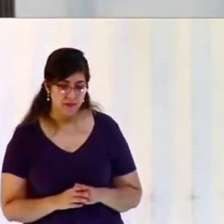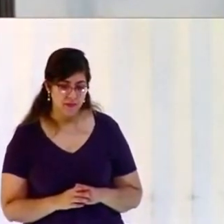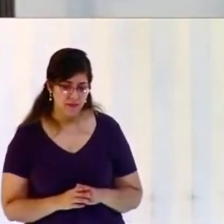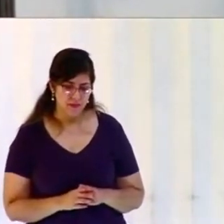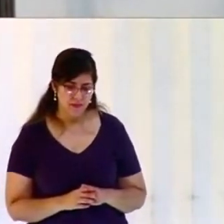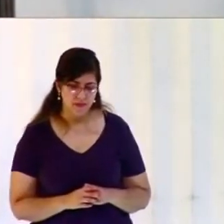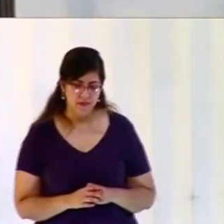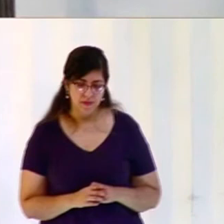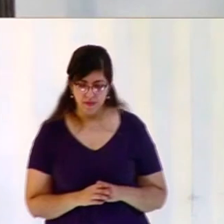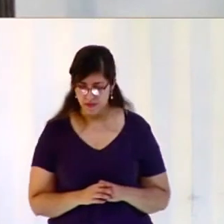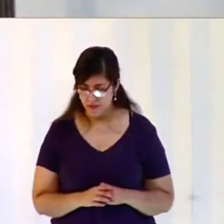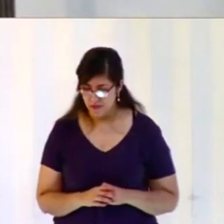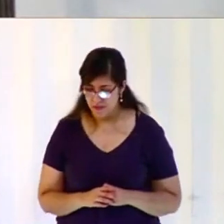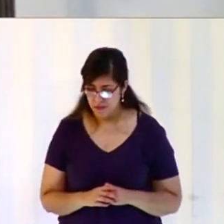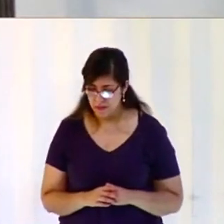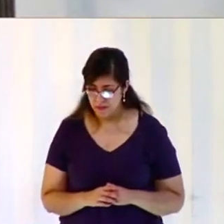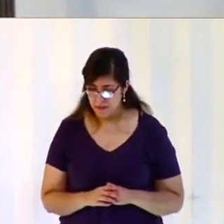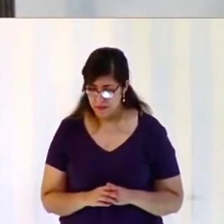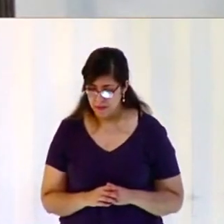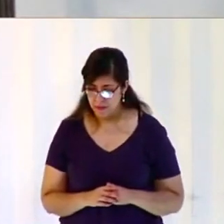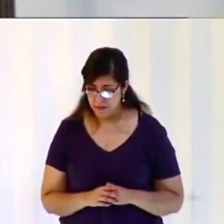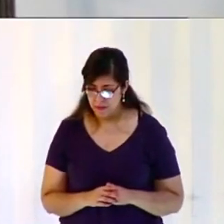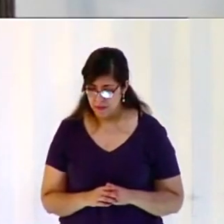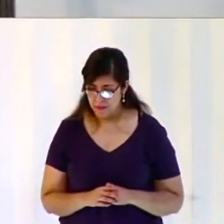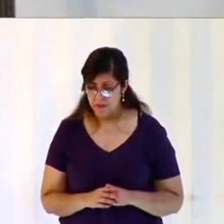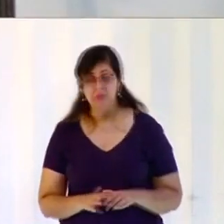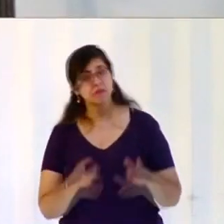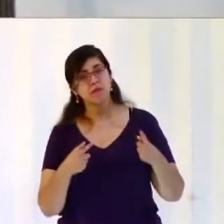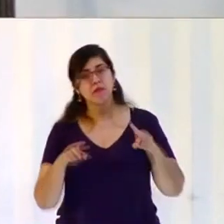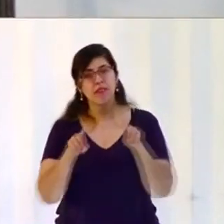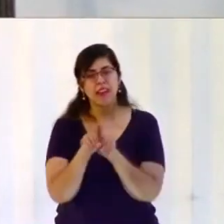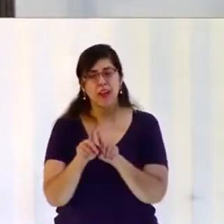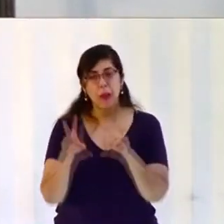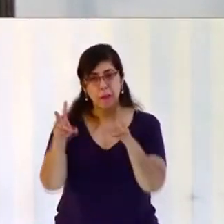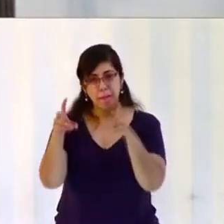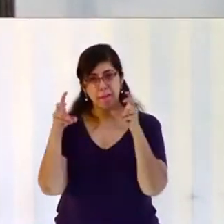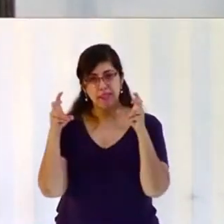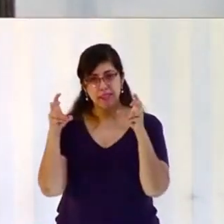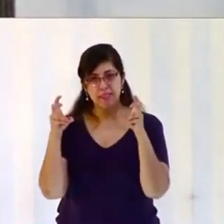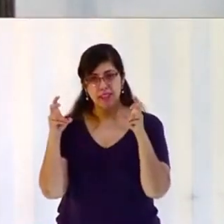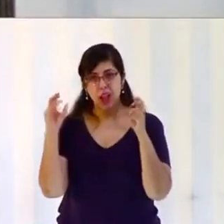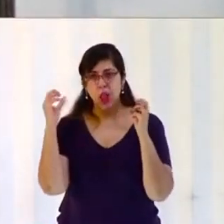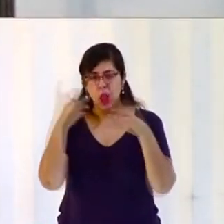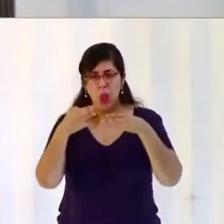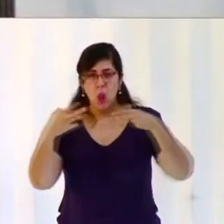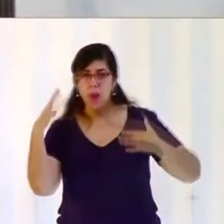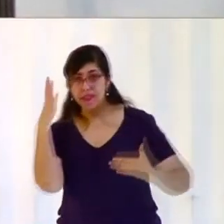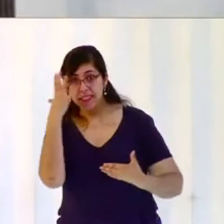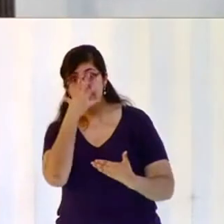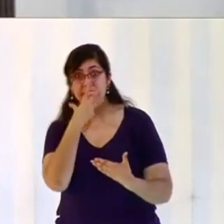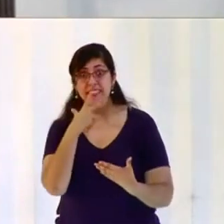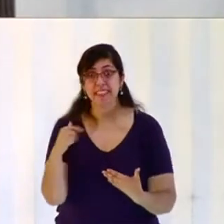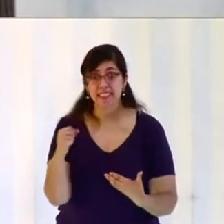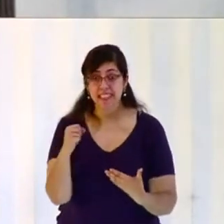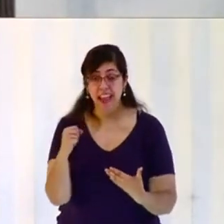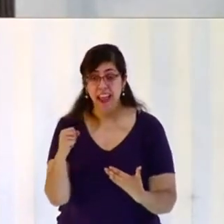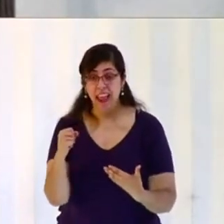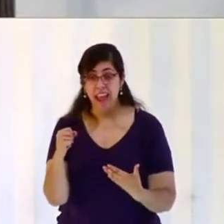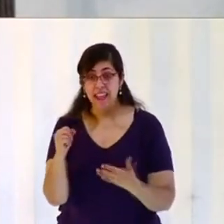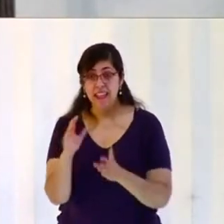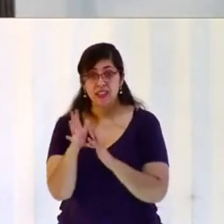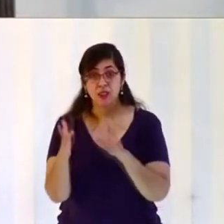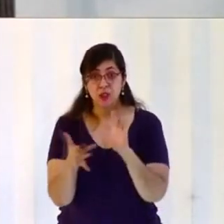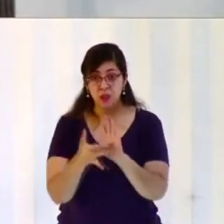né? Então, meus irmãos, olha que coisa bonita. E para os enviar. E